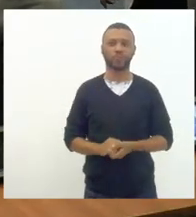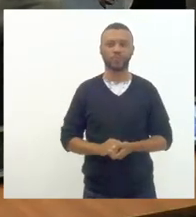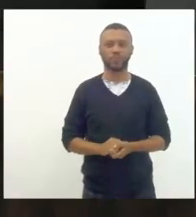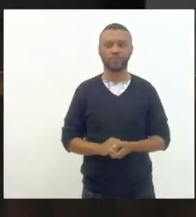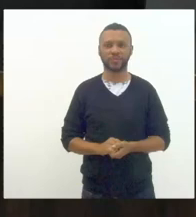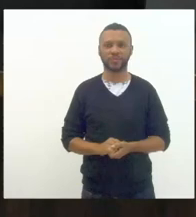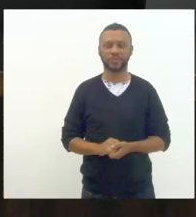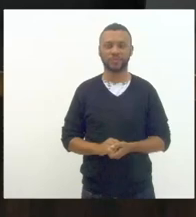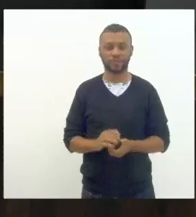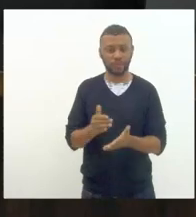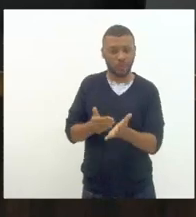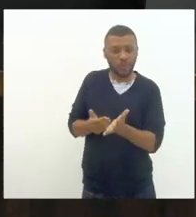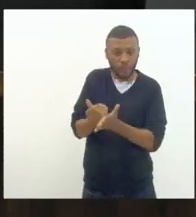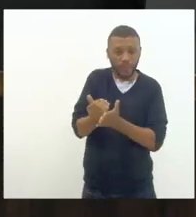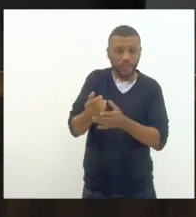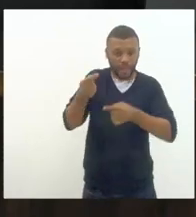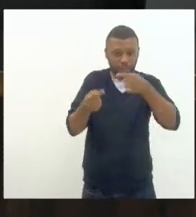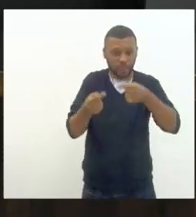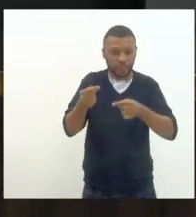Vamos à pauta.